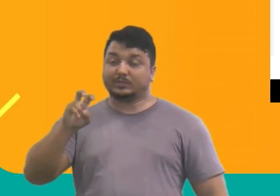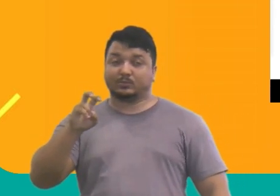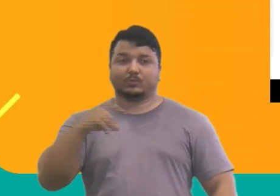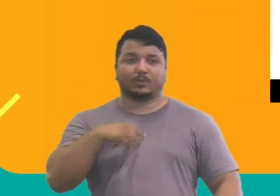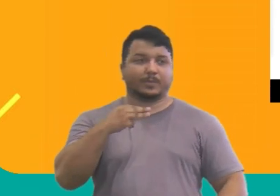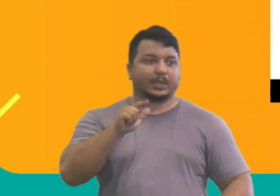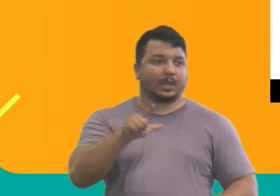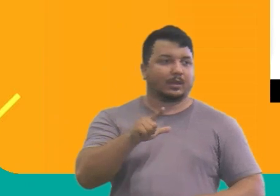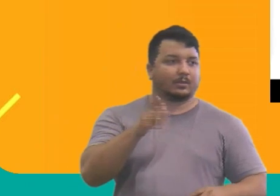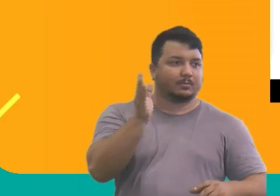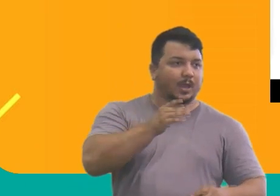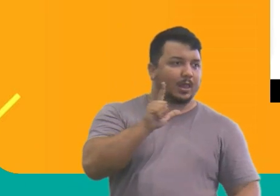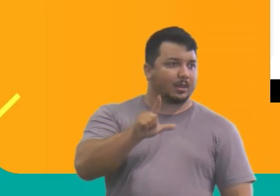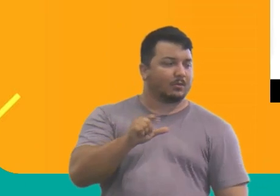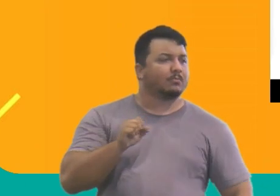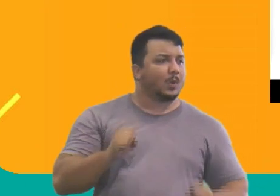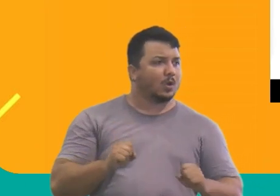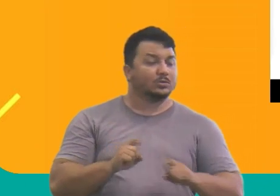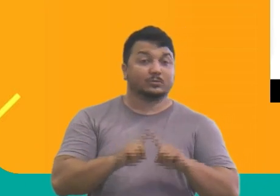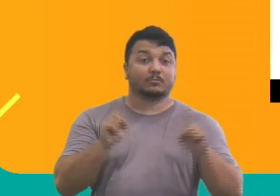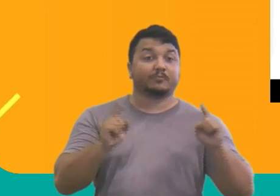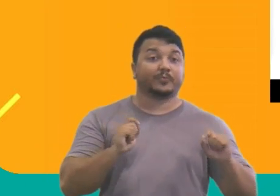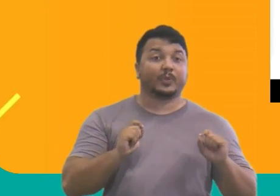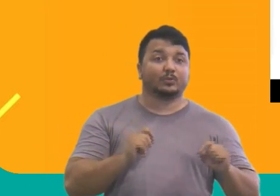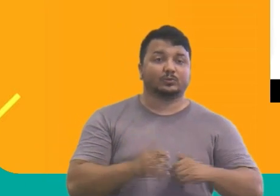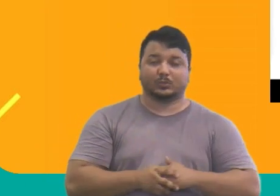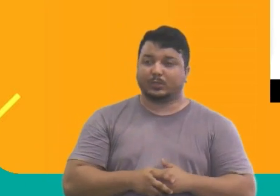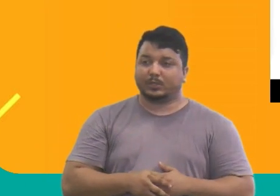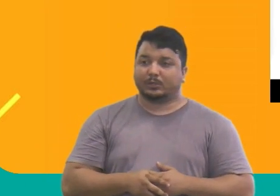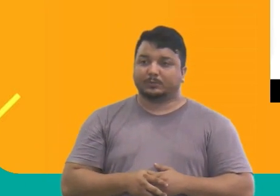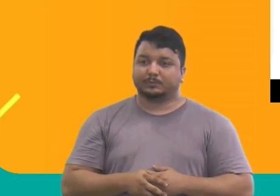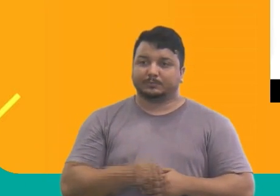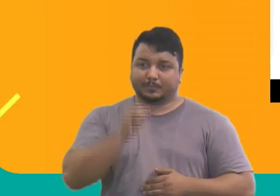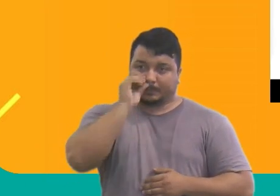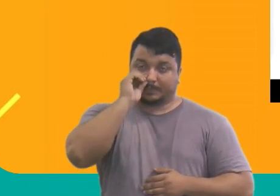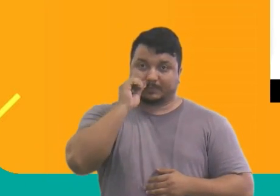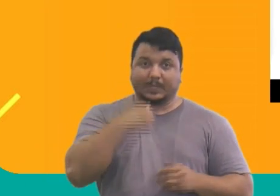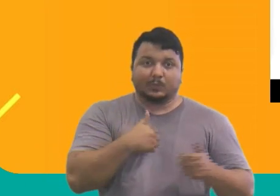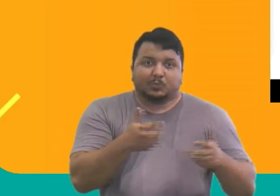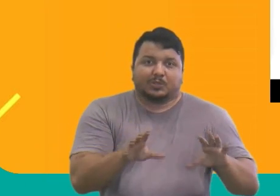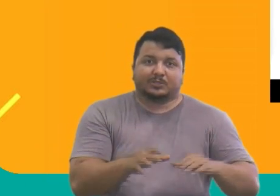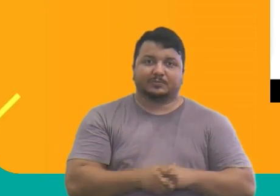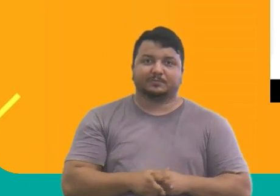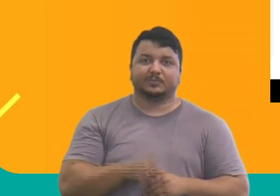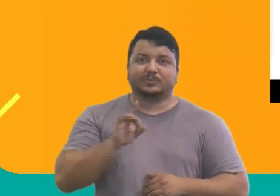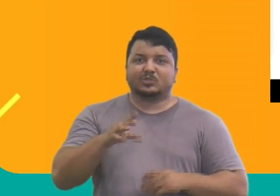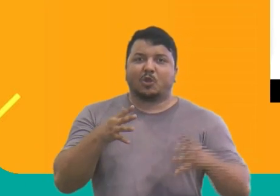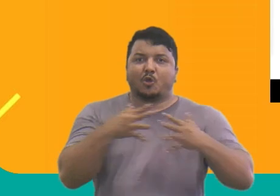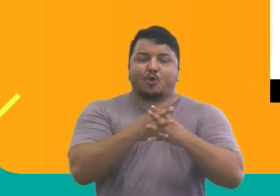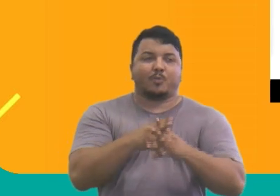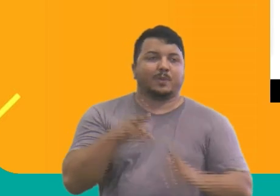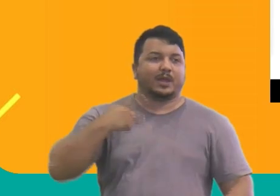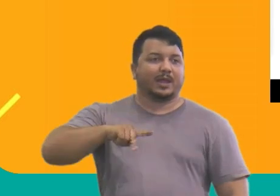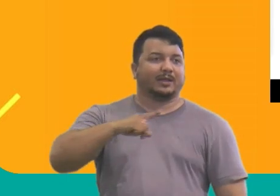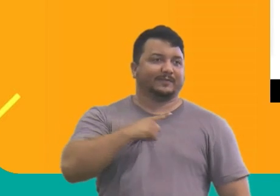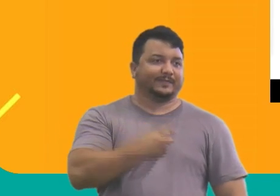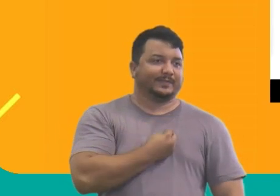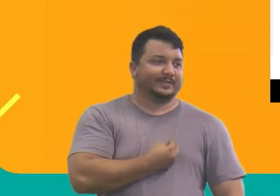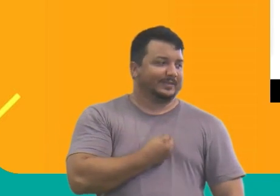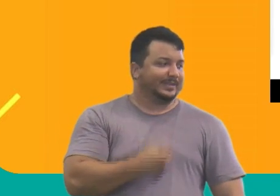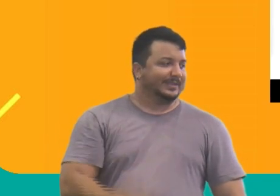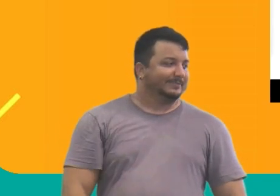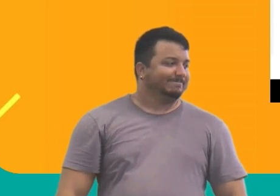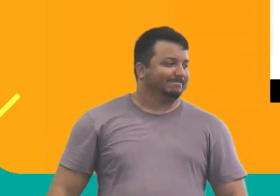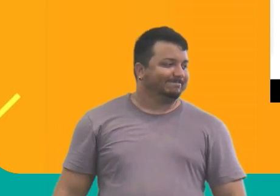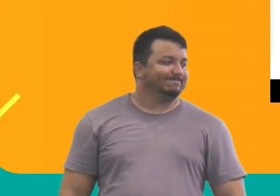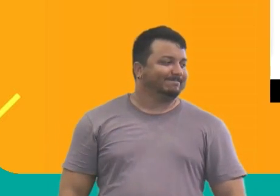por litro. Poderia. Mas ele não fez. Foi só para complicar. Mais um, Carol. O